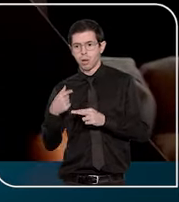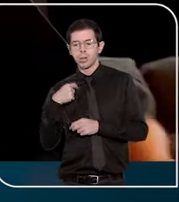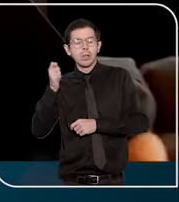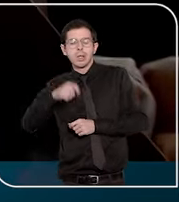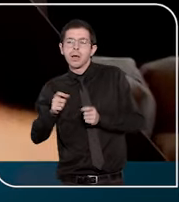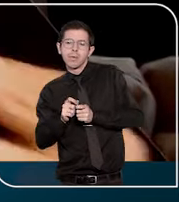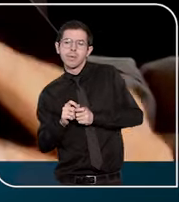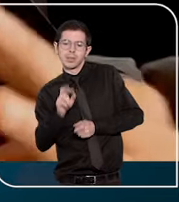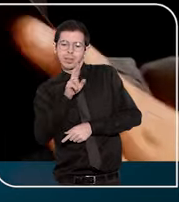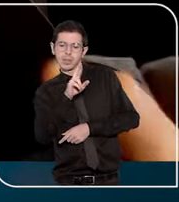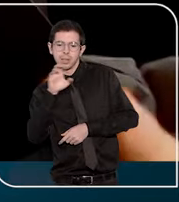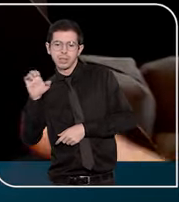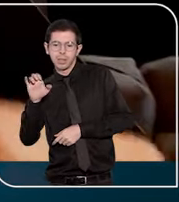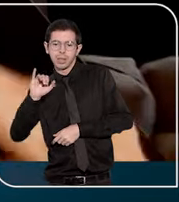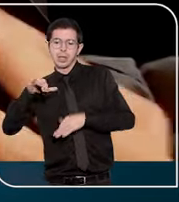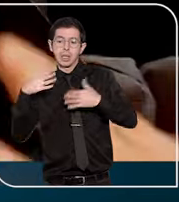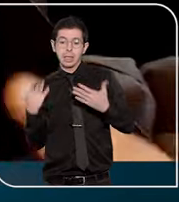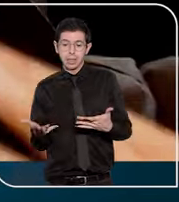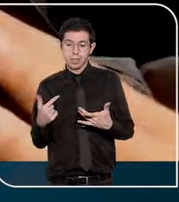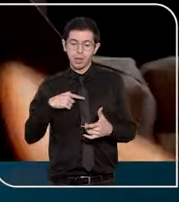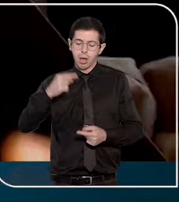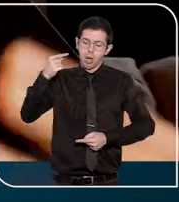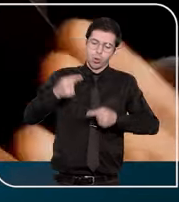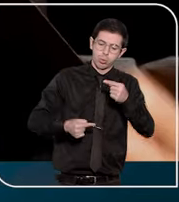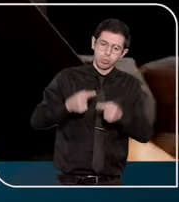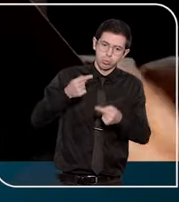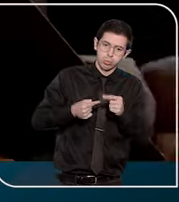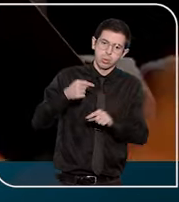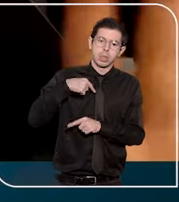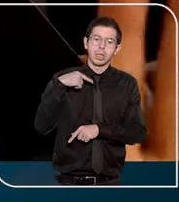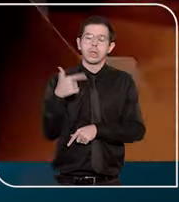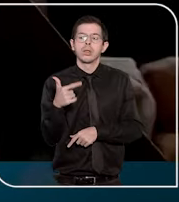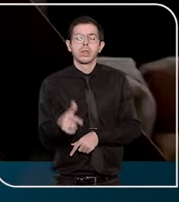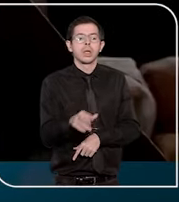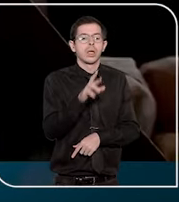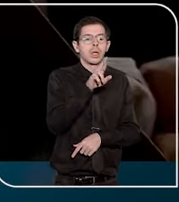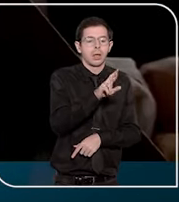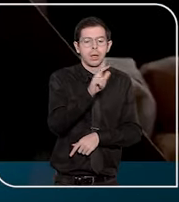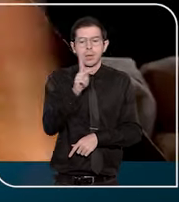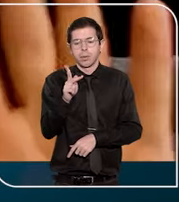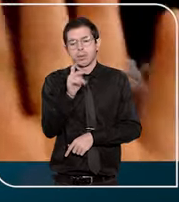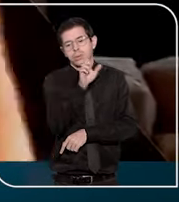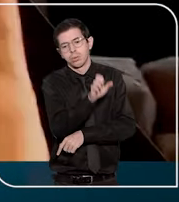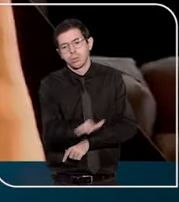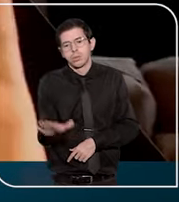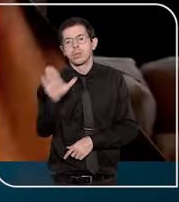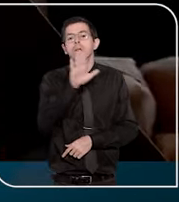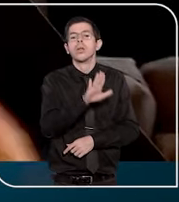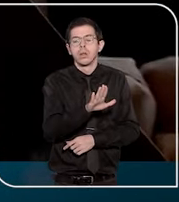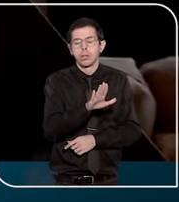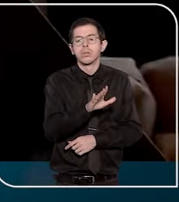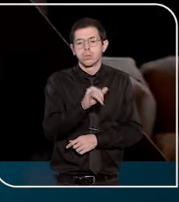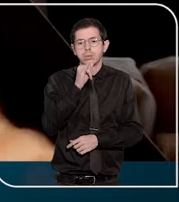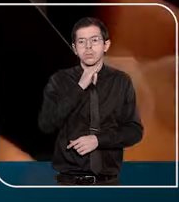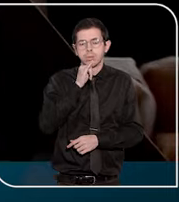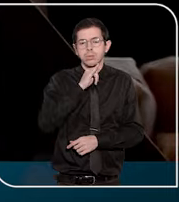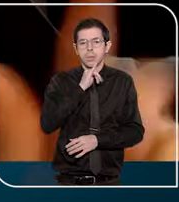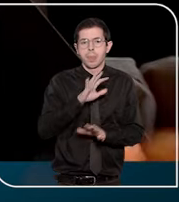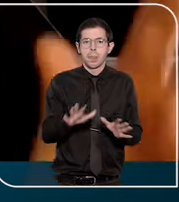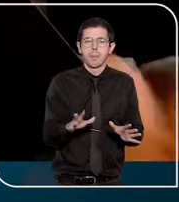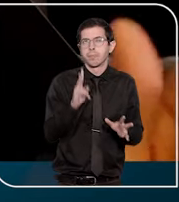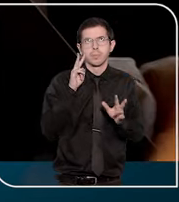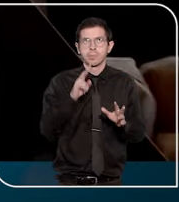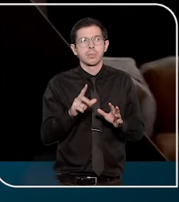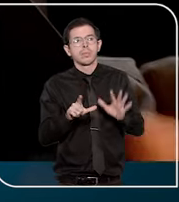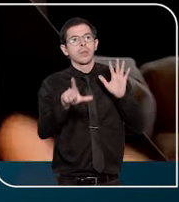extraordinário, então é uma discussão que não possui repercussão geral. Exemplo. Vou tentar dar um exemplo assim. Ó, a